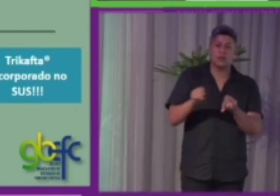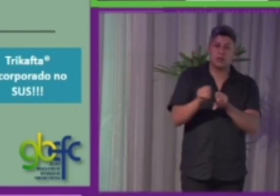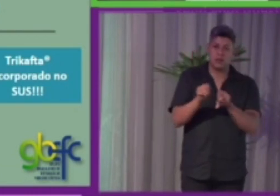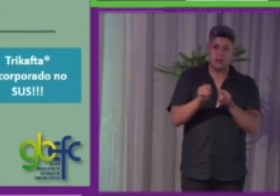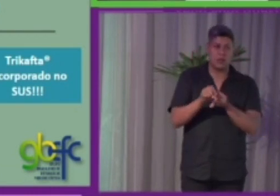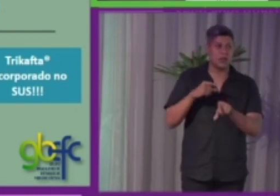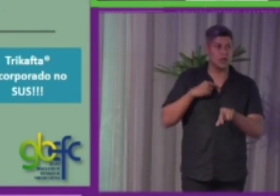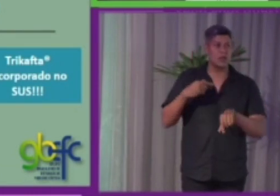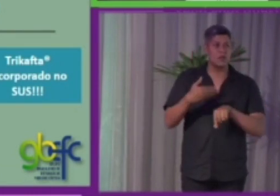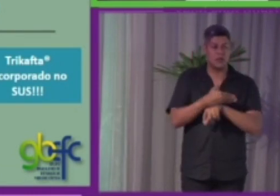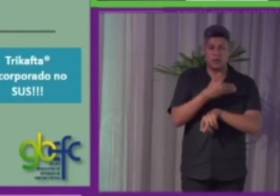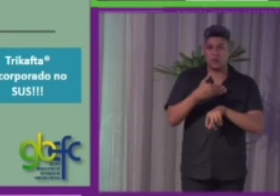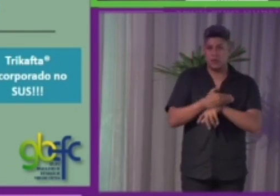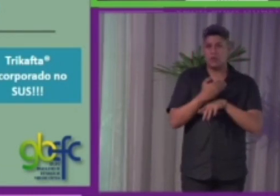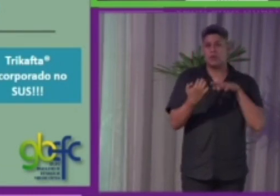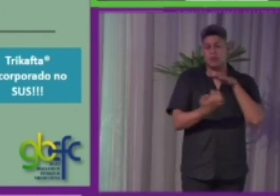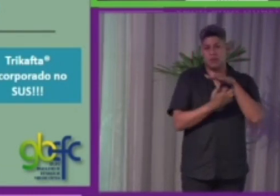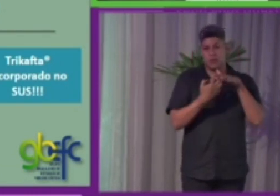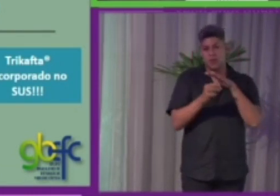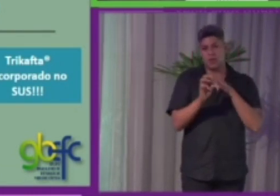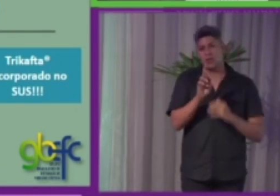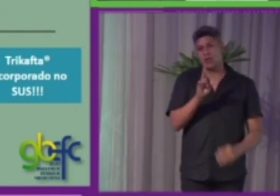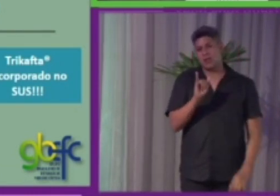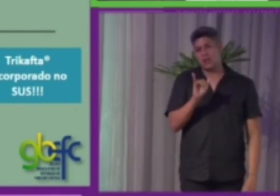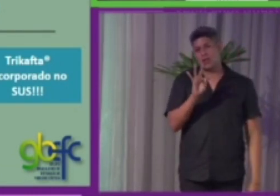uma participação na incorporação do Tricafta,